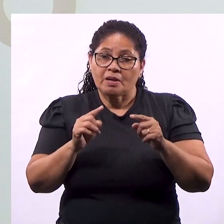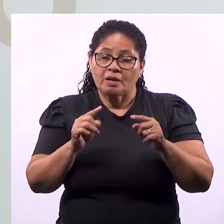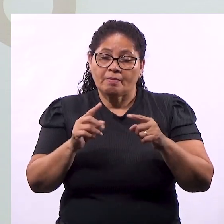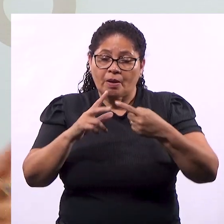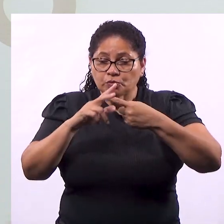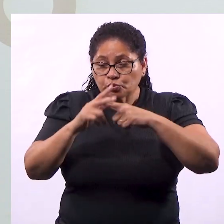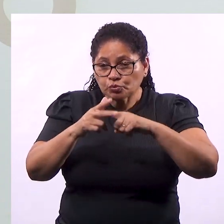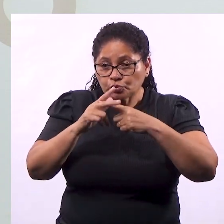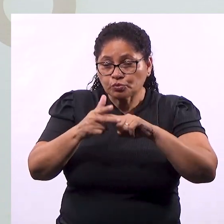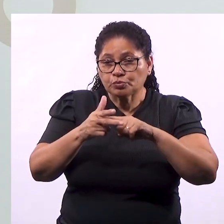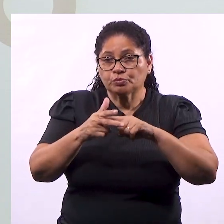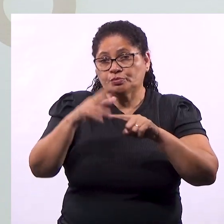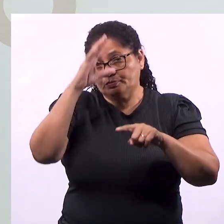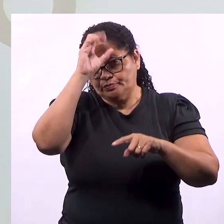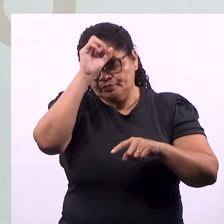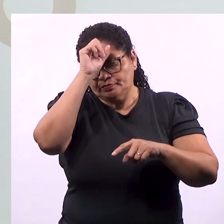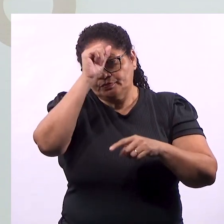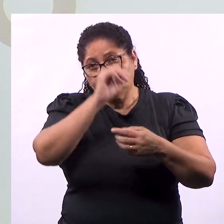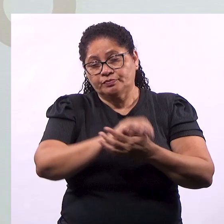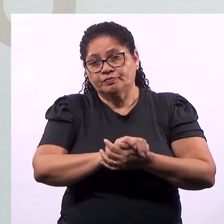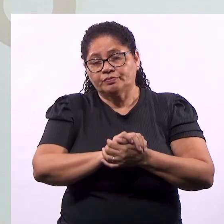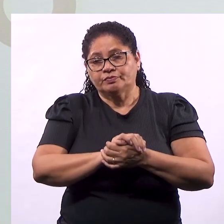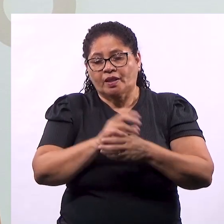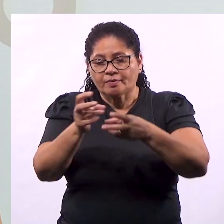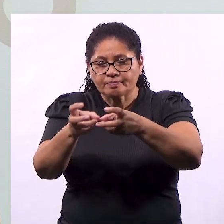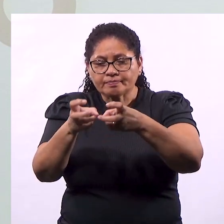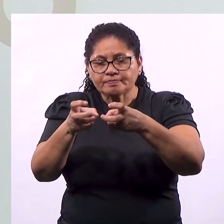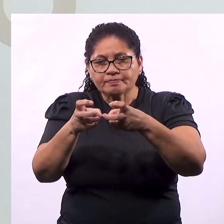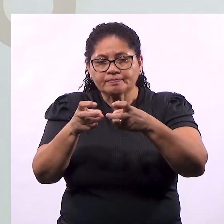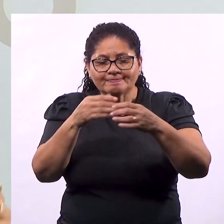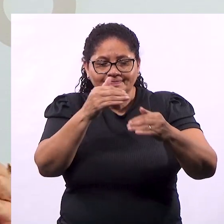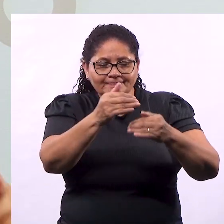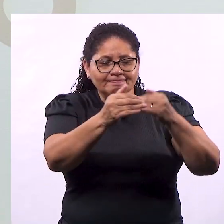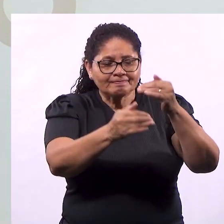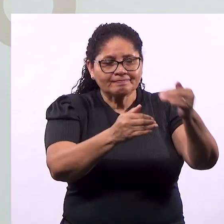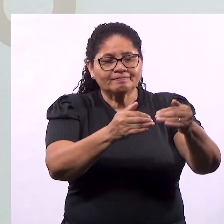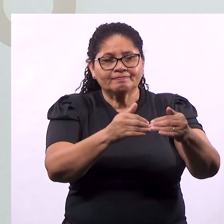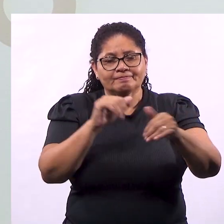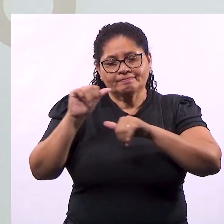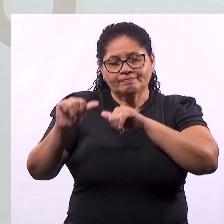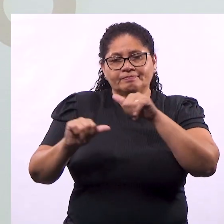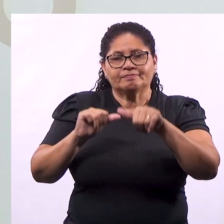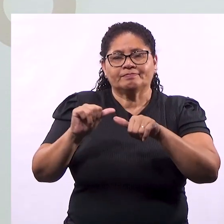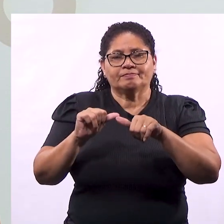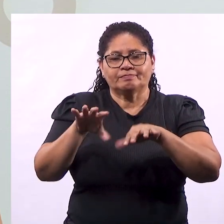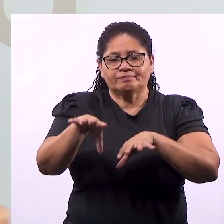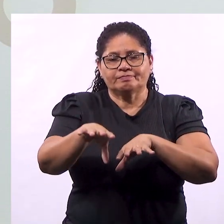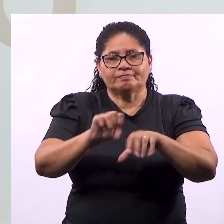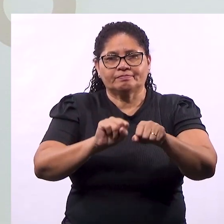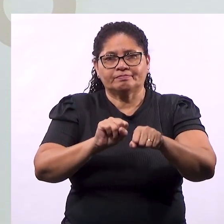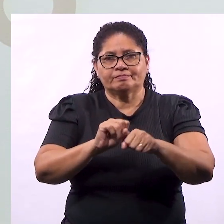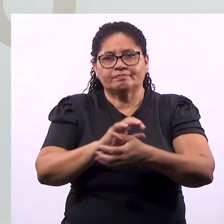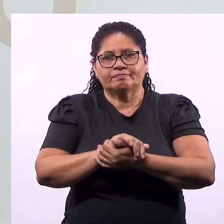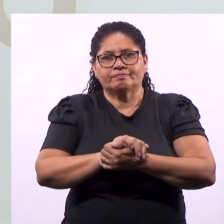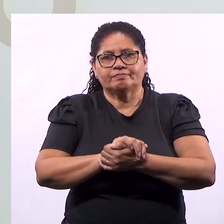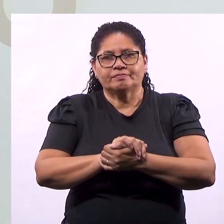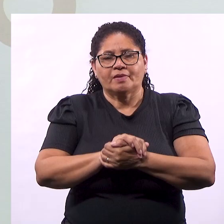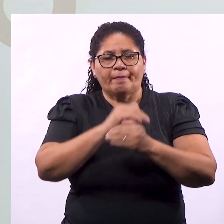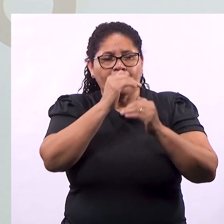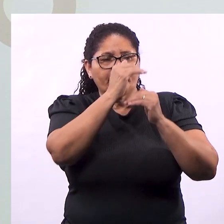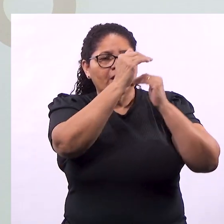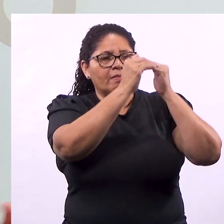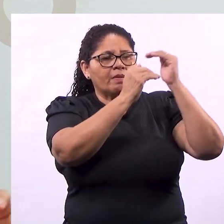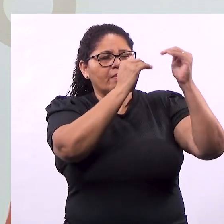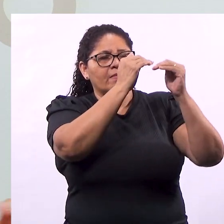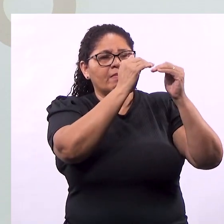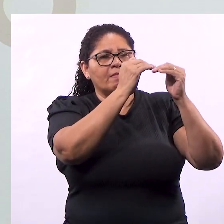para regular a aprendizagem sobre a perspectiva dos processos avaliativos formativos seja